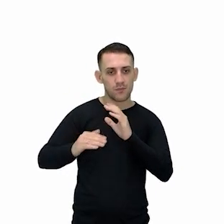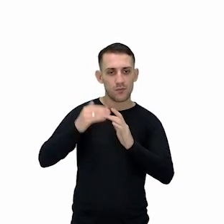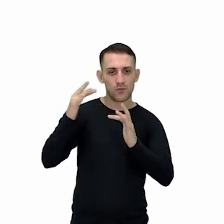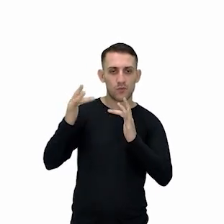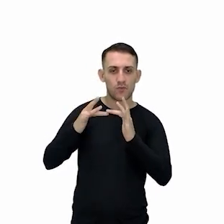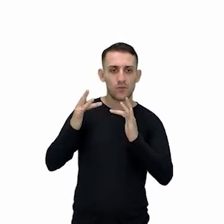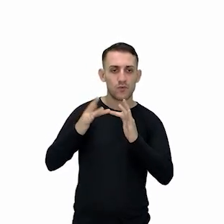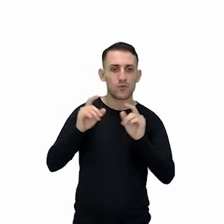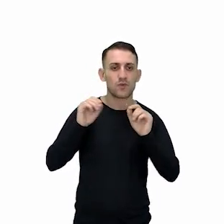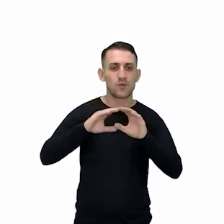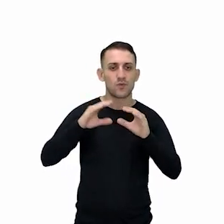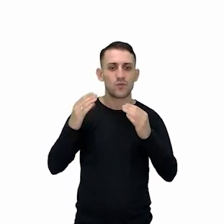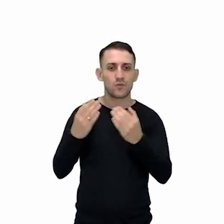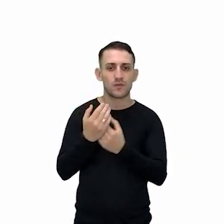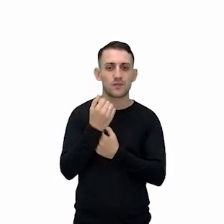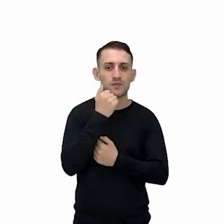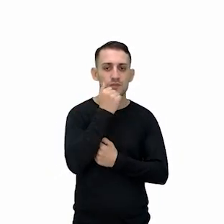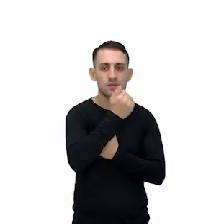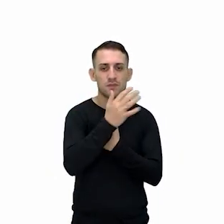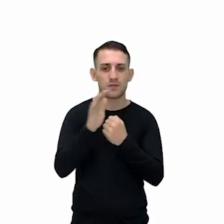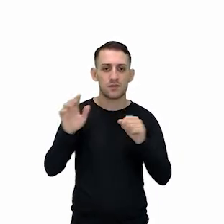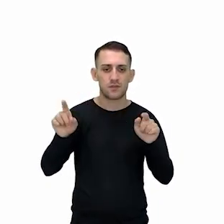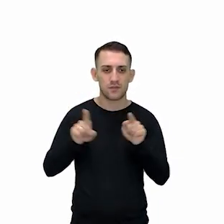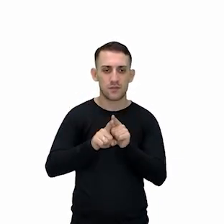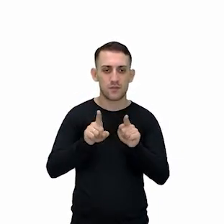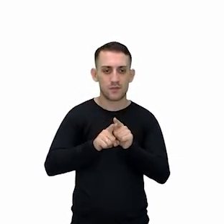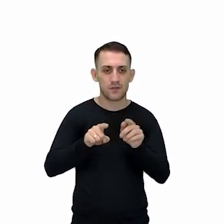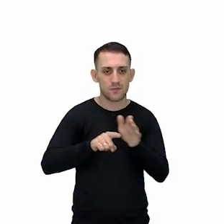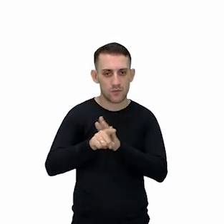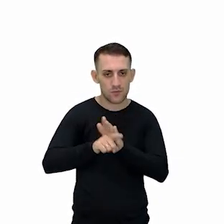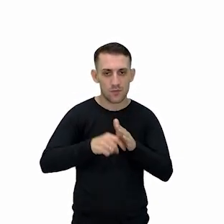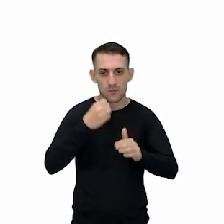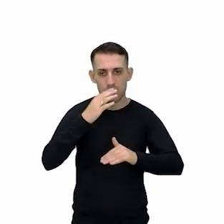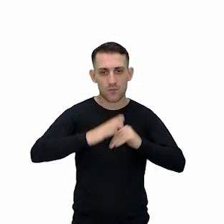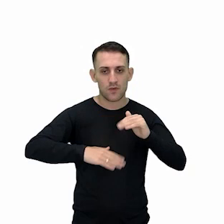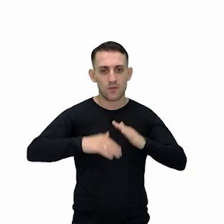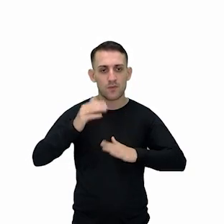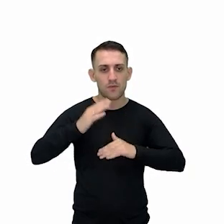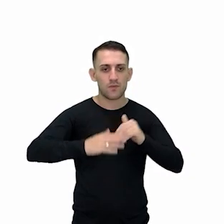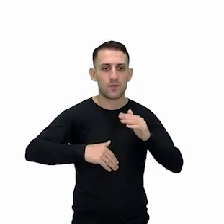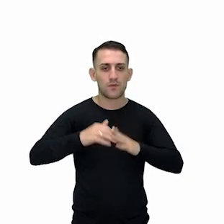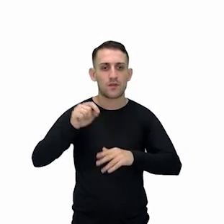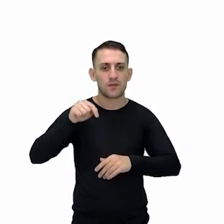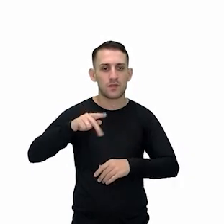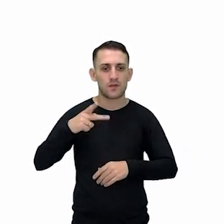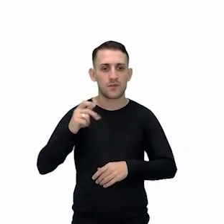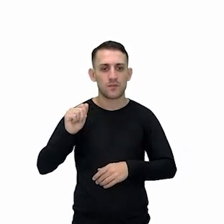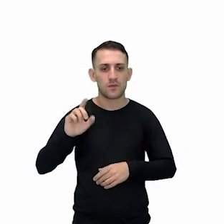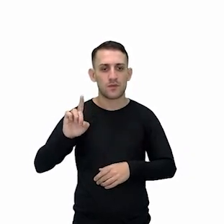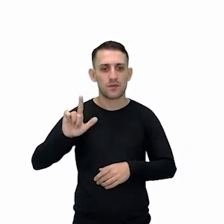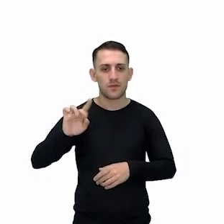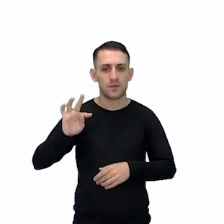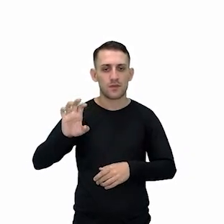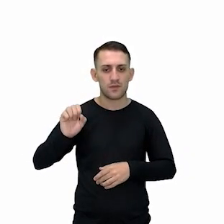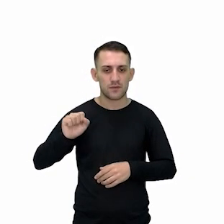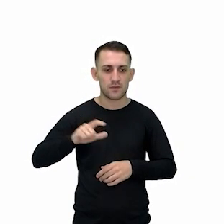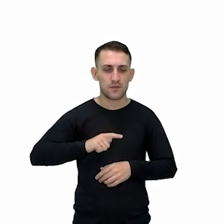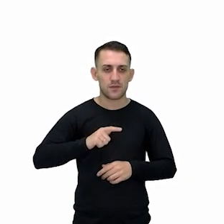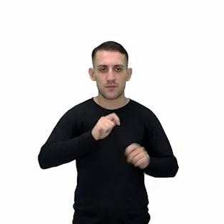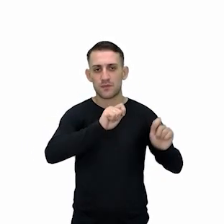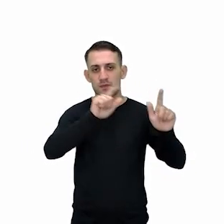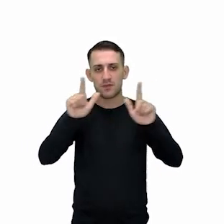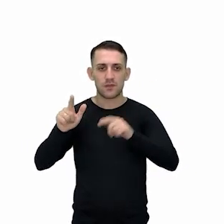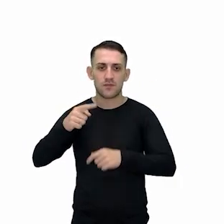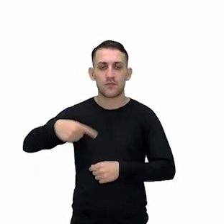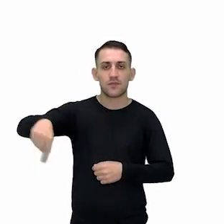conosco pela comunidade de ciências da natureza e explorar boas práticas por meio dos nossos Padlets. No próximo slide vocês